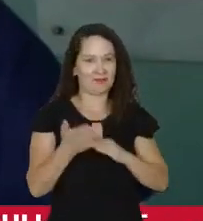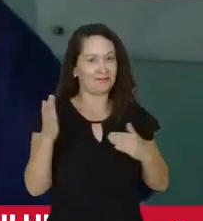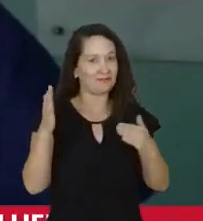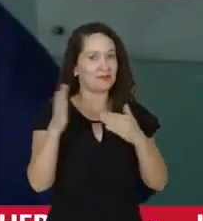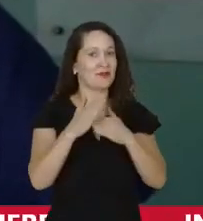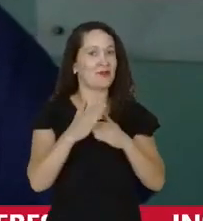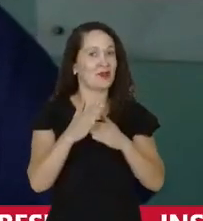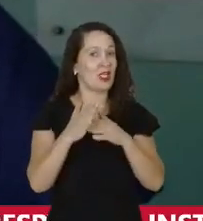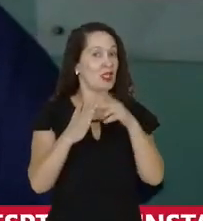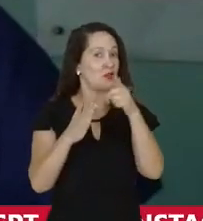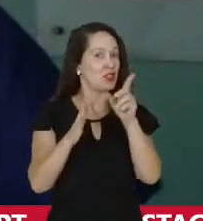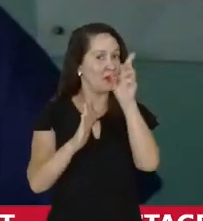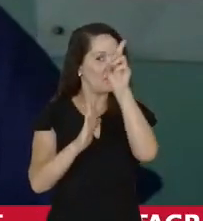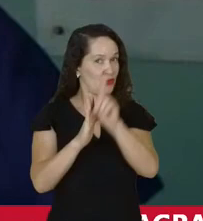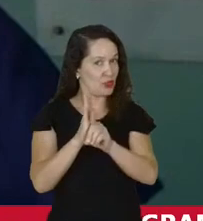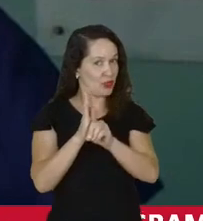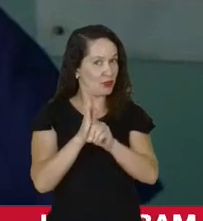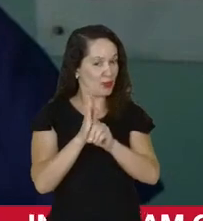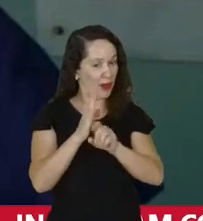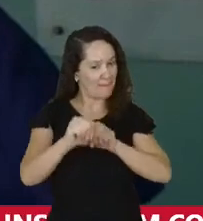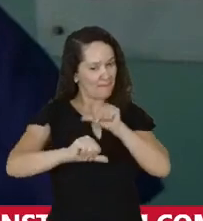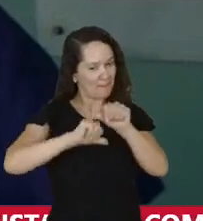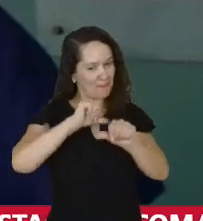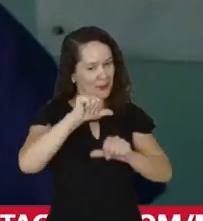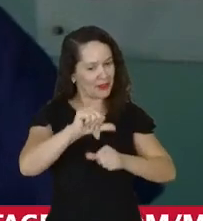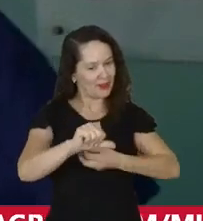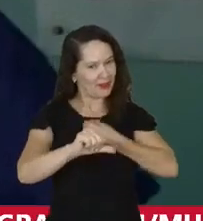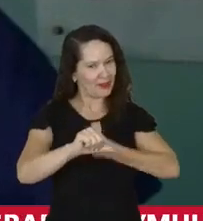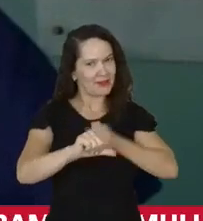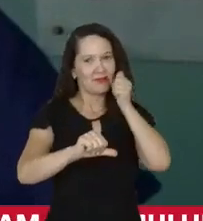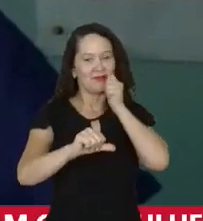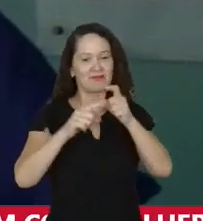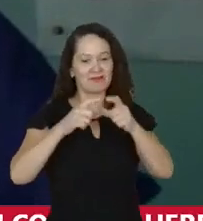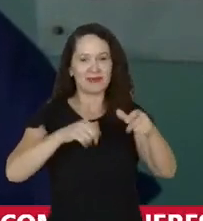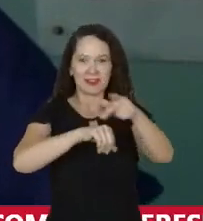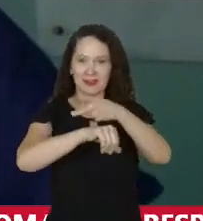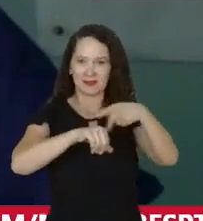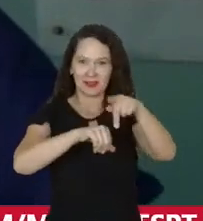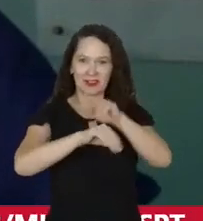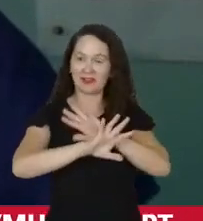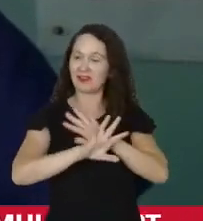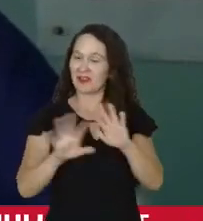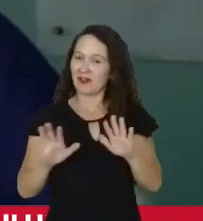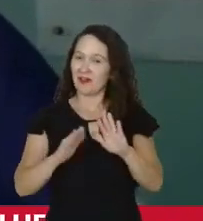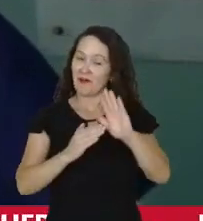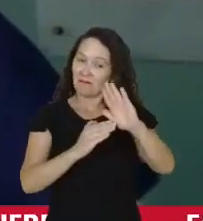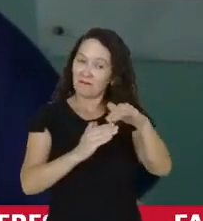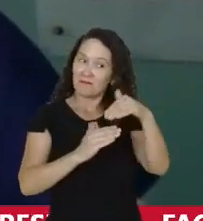impactada por esses direitos. A grande maioria das mulheres no Brasil sempre estiveram fora